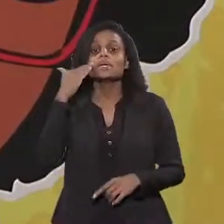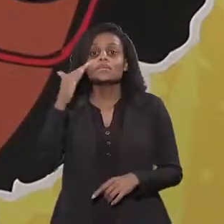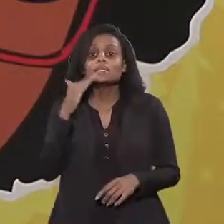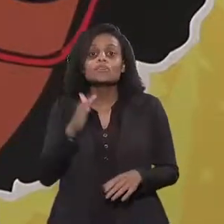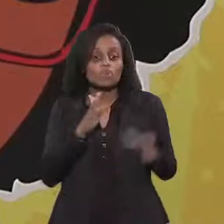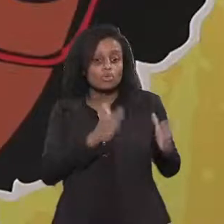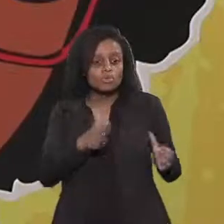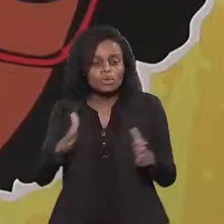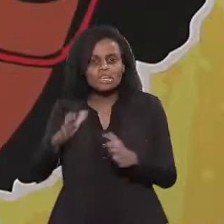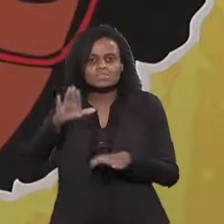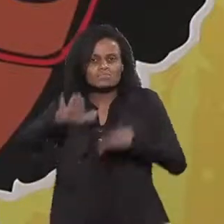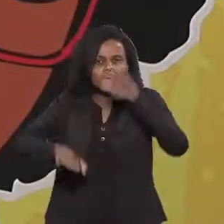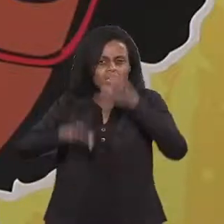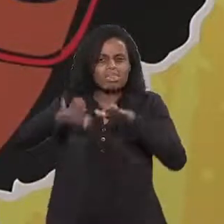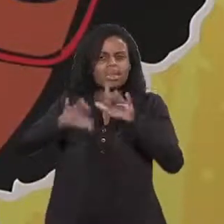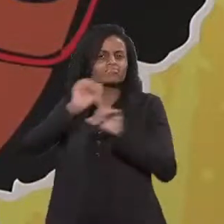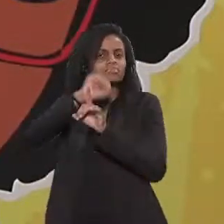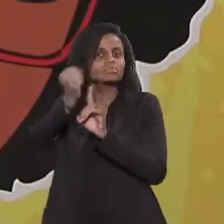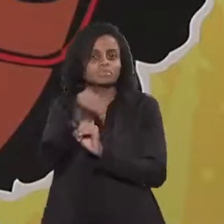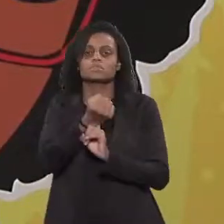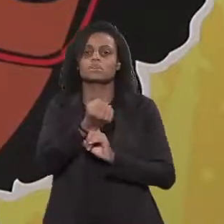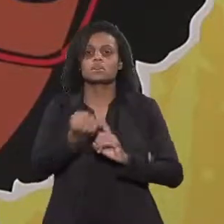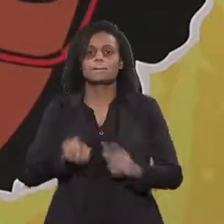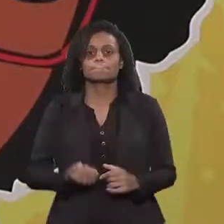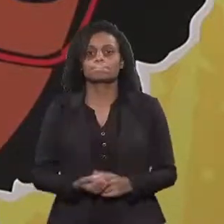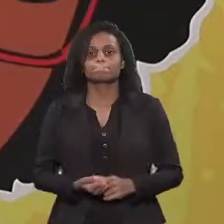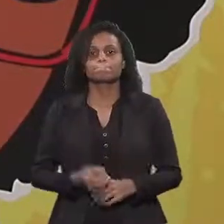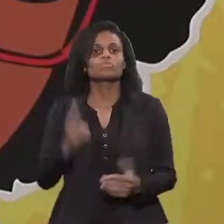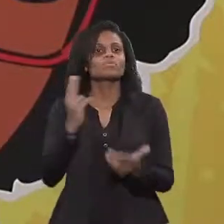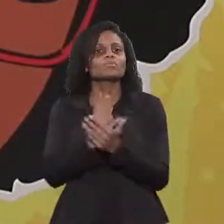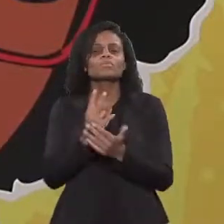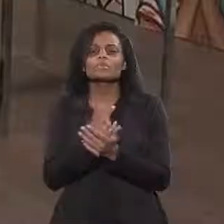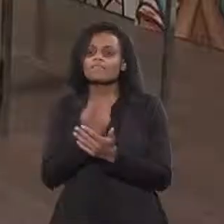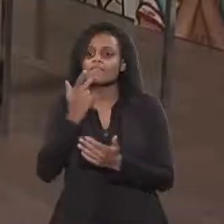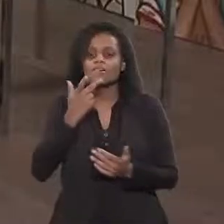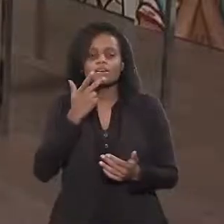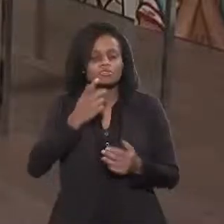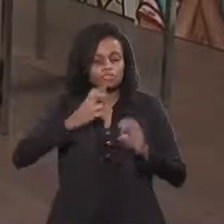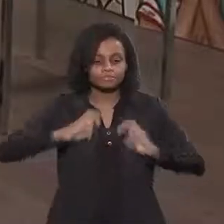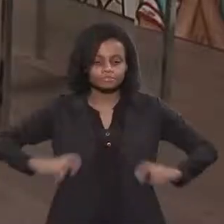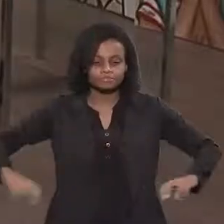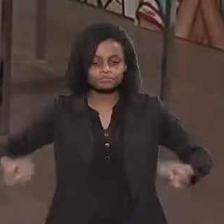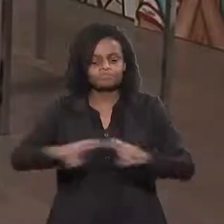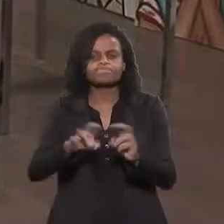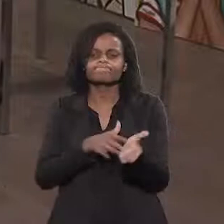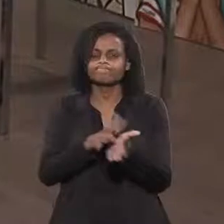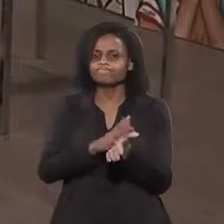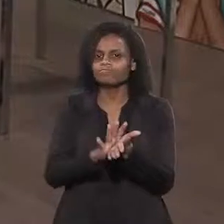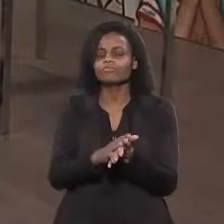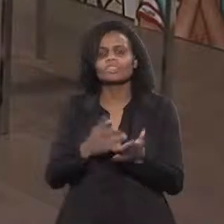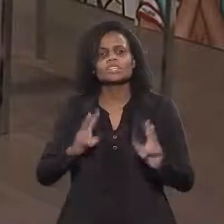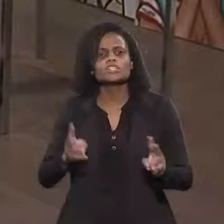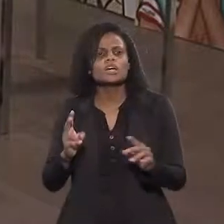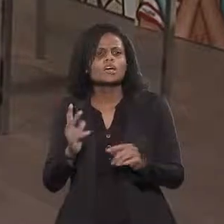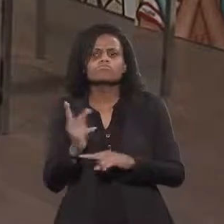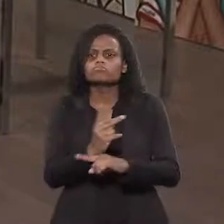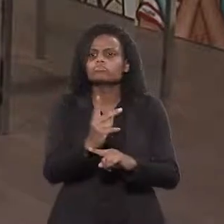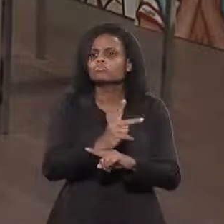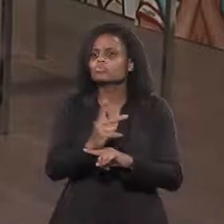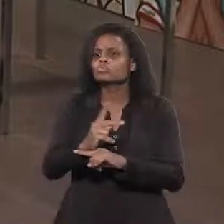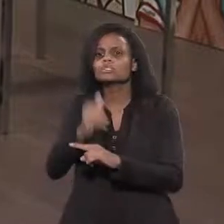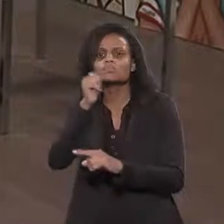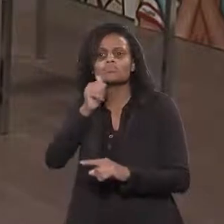um processo de desigualdade social de uma sociedade menos democrática. Sempre falo isso nas rodas de samba, né? Que a gente busque